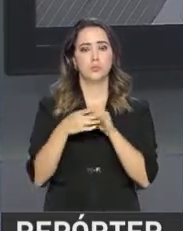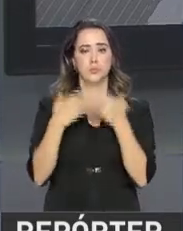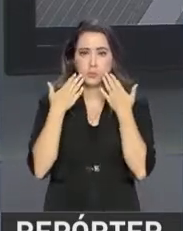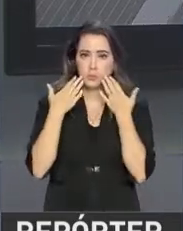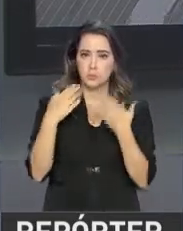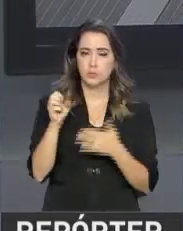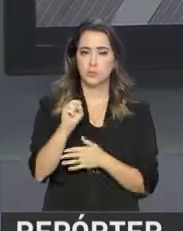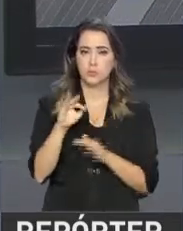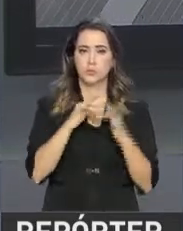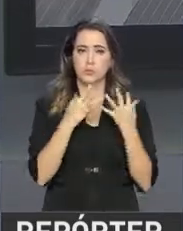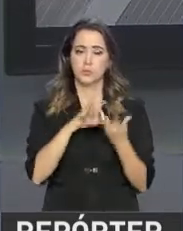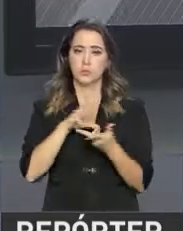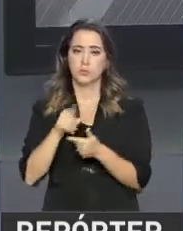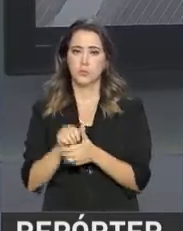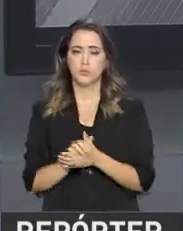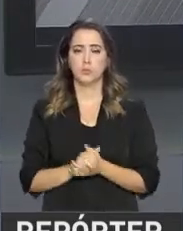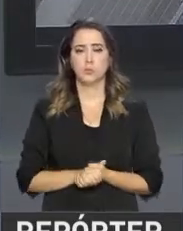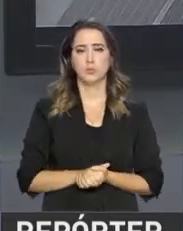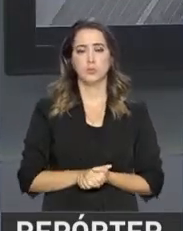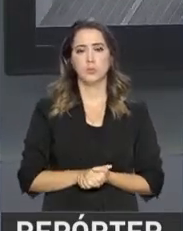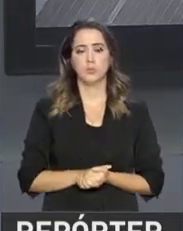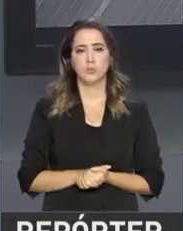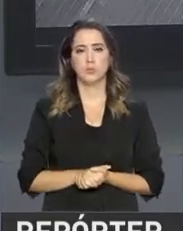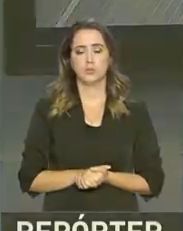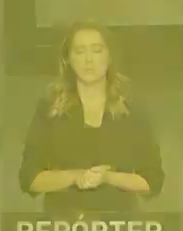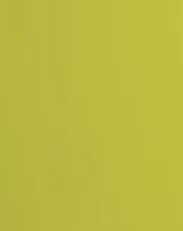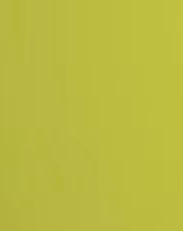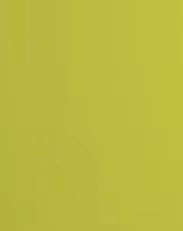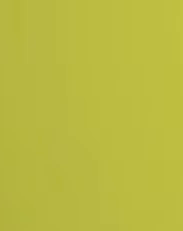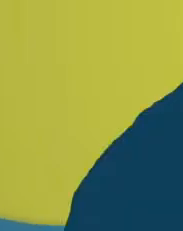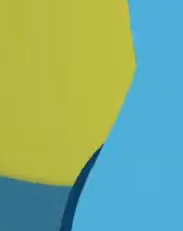no 8º Fórum Mundial da Água.